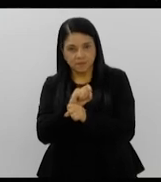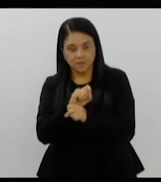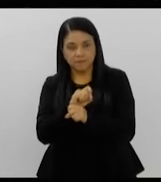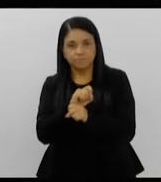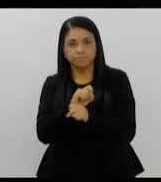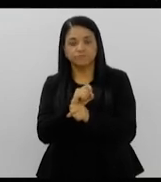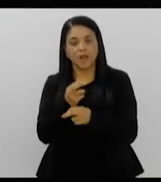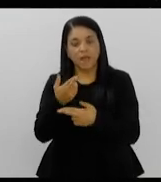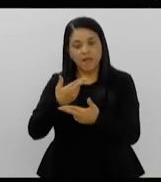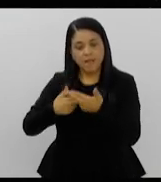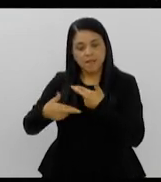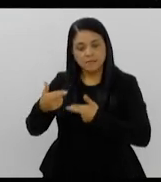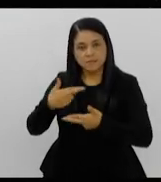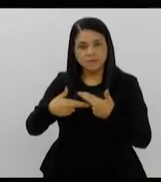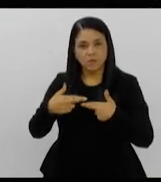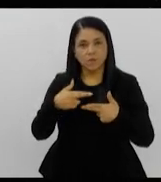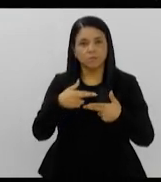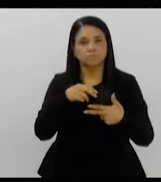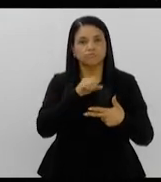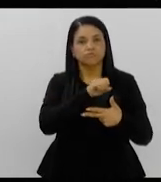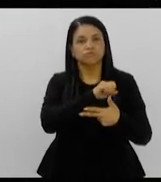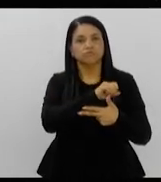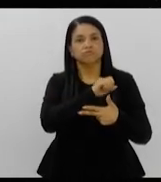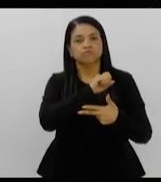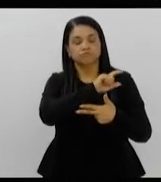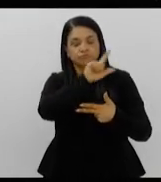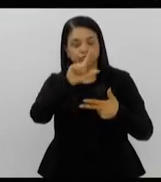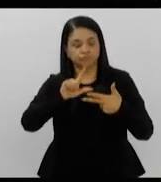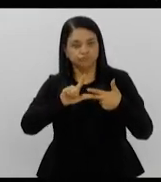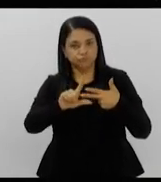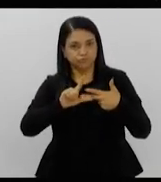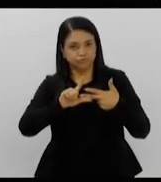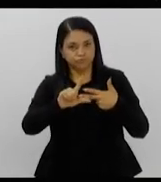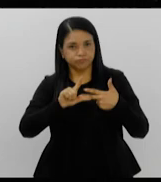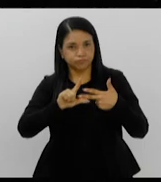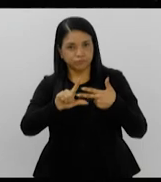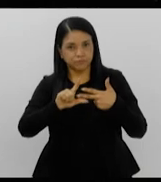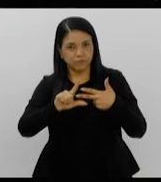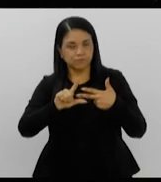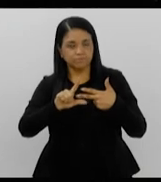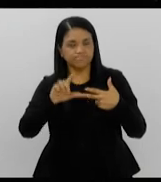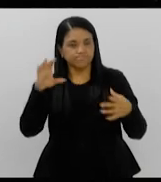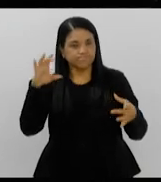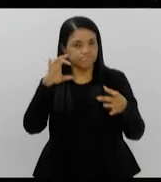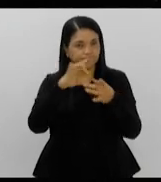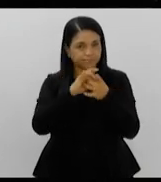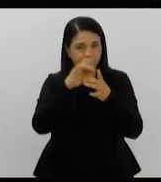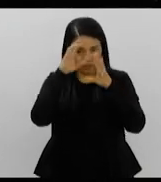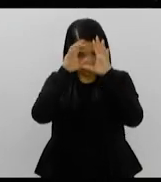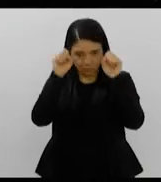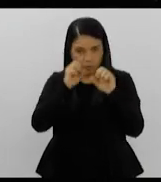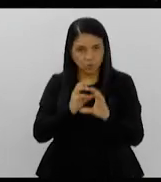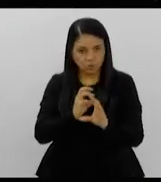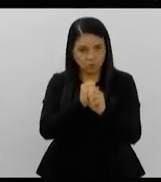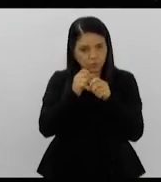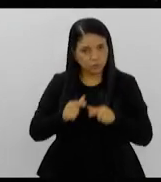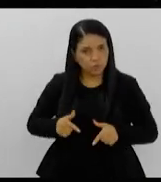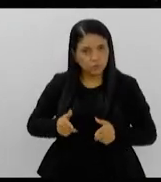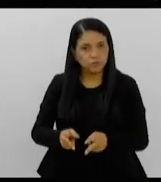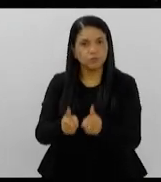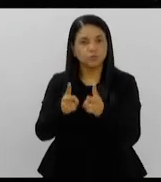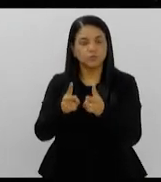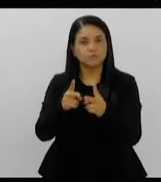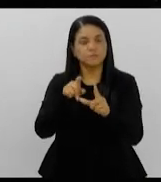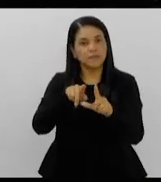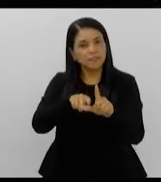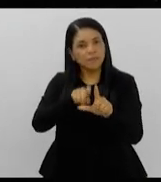relação entre o Poder Legislativo e o Tribunal de Contas continue de forma altiva,